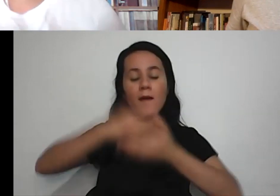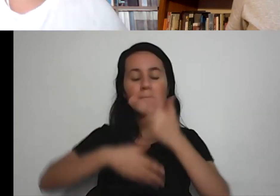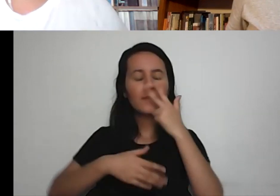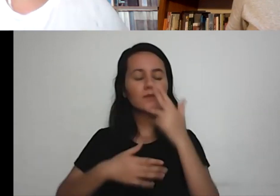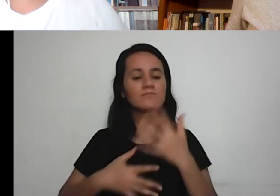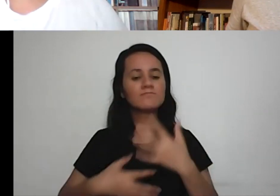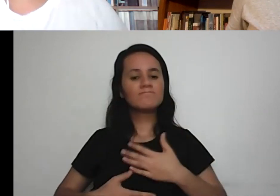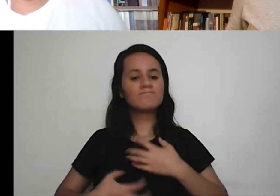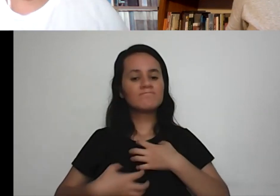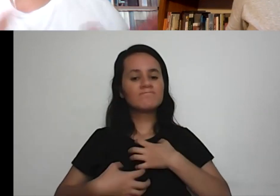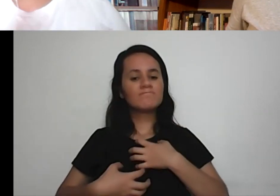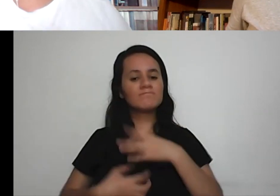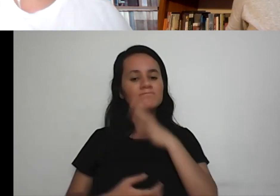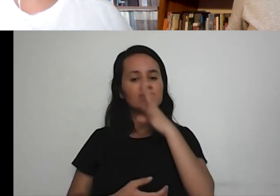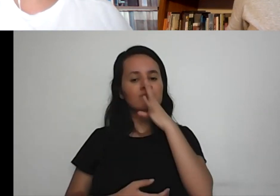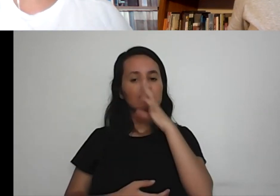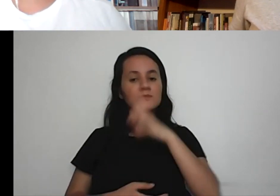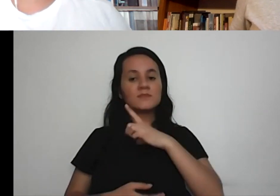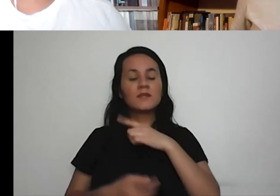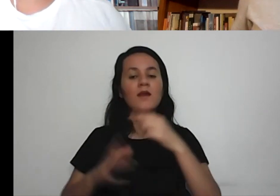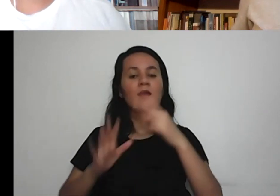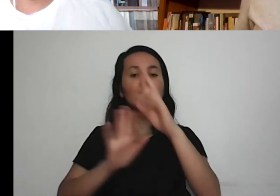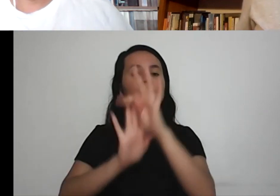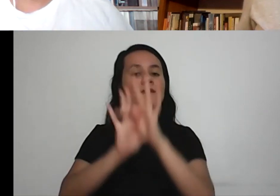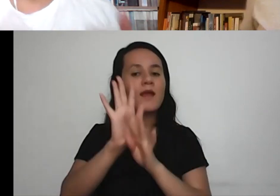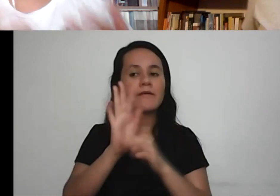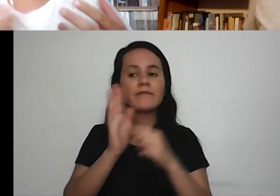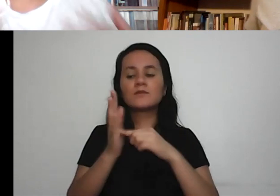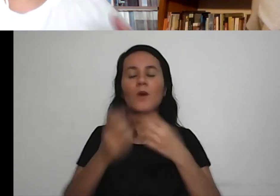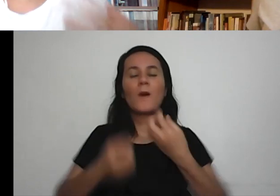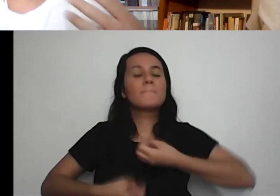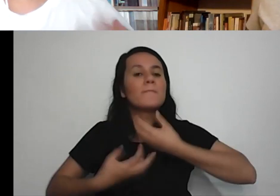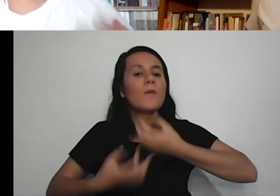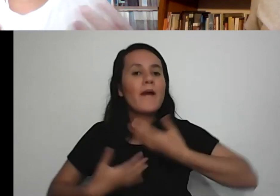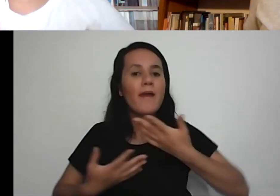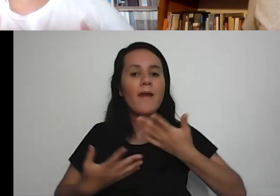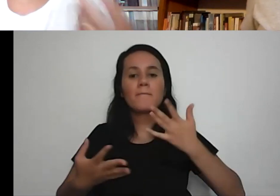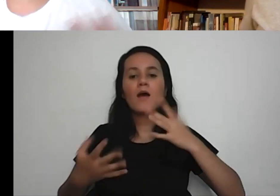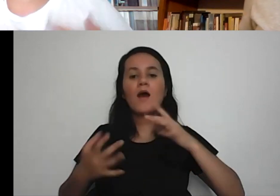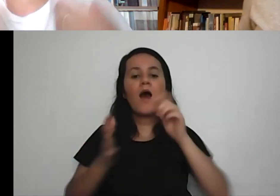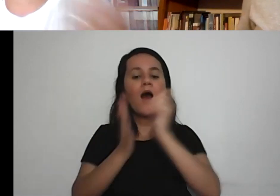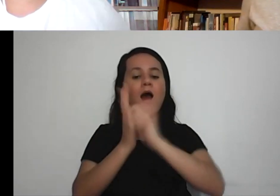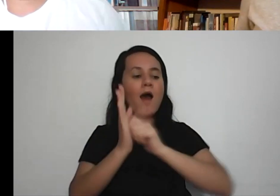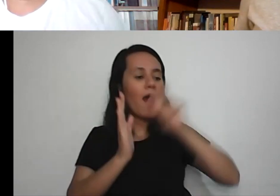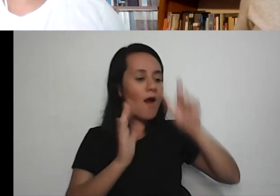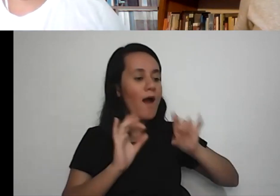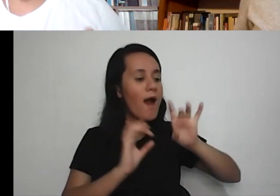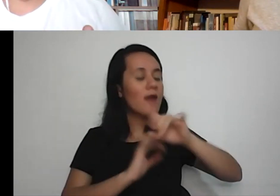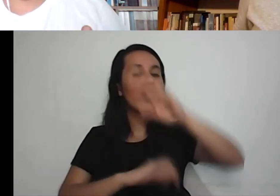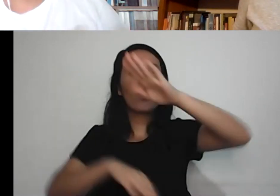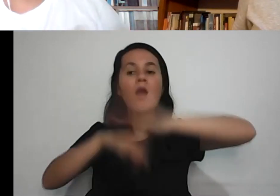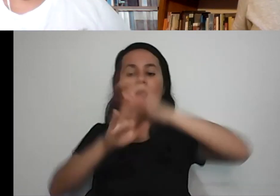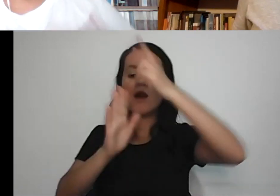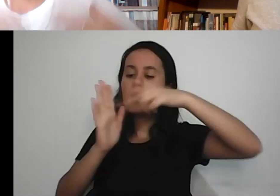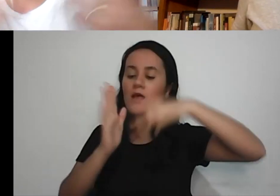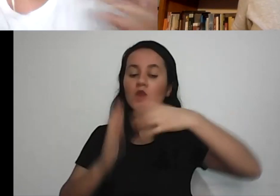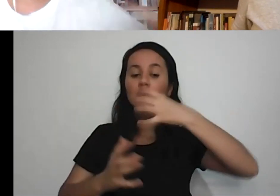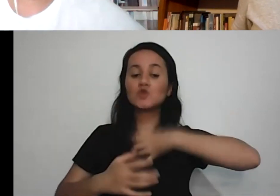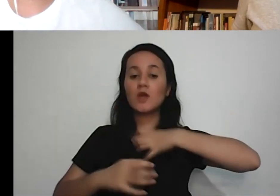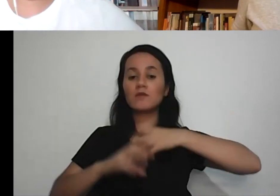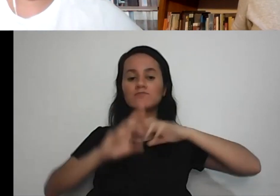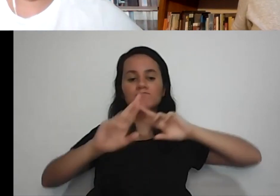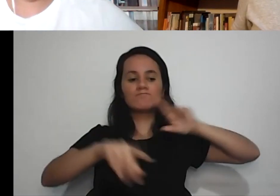A relação com o texto, a relação com poemas, né? Cada autor, cada leitor vai construir a sua. O